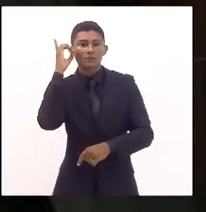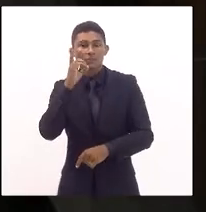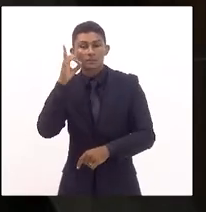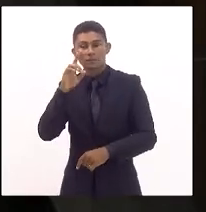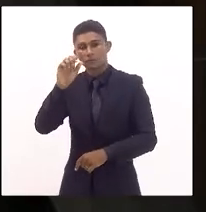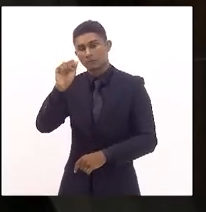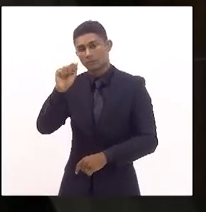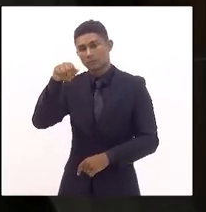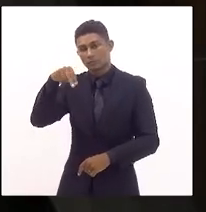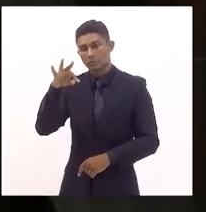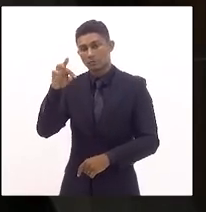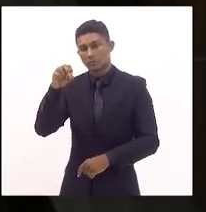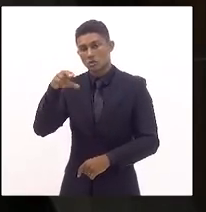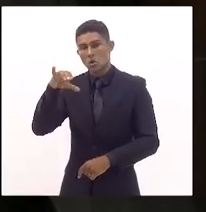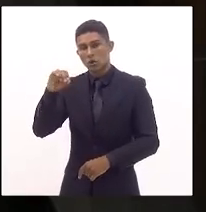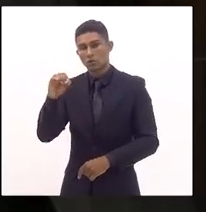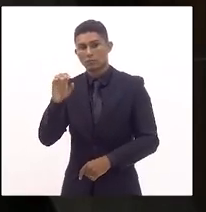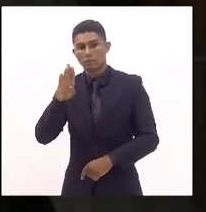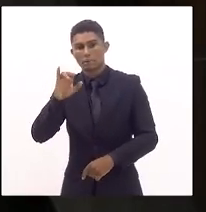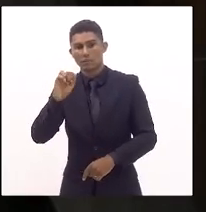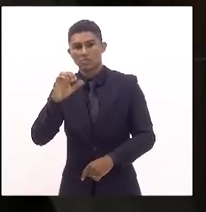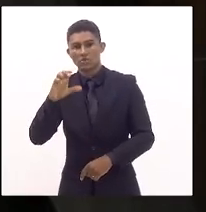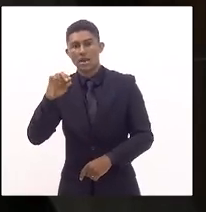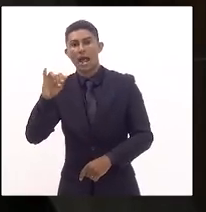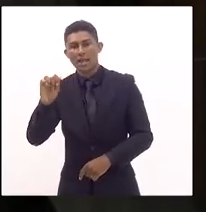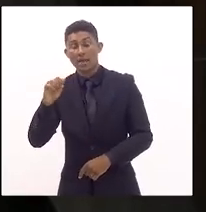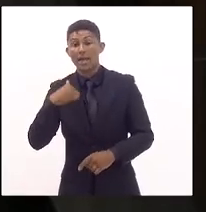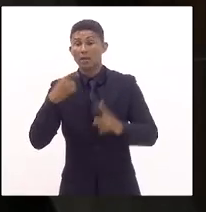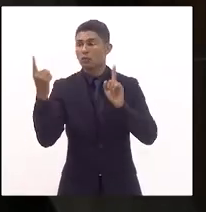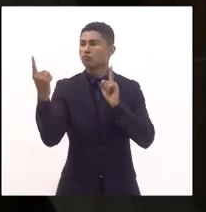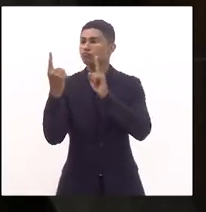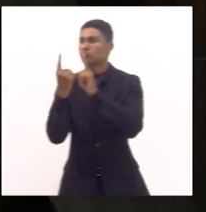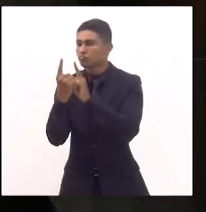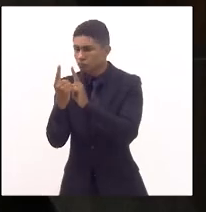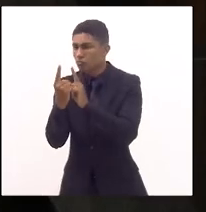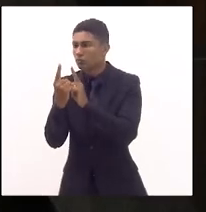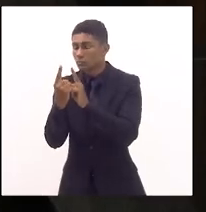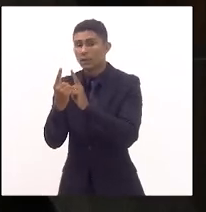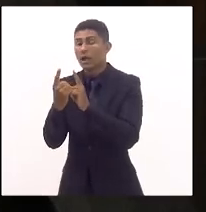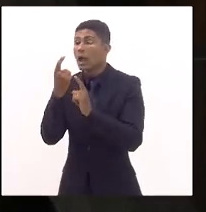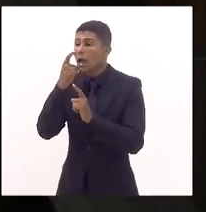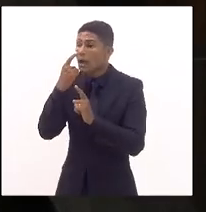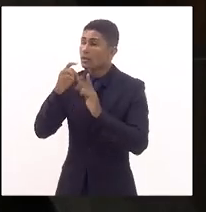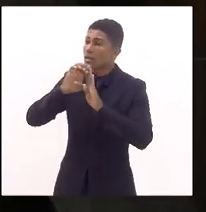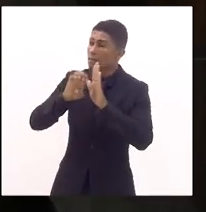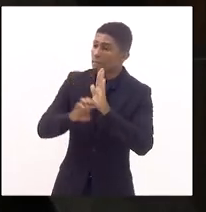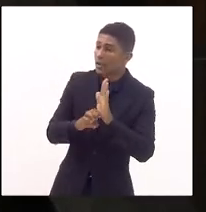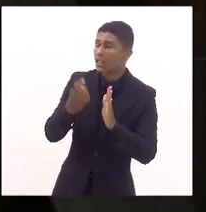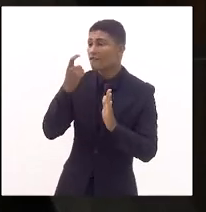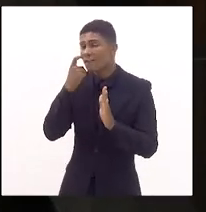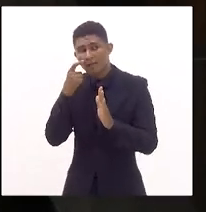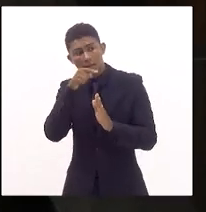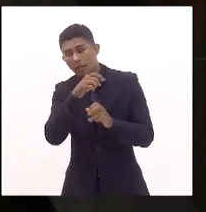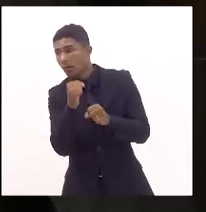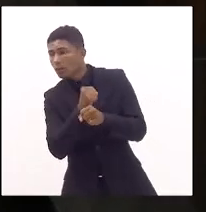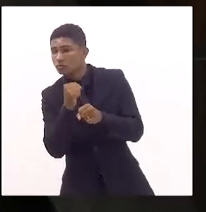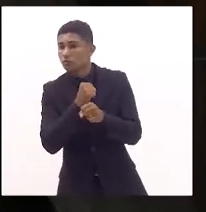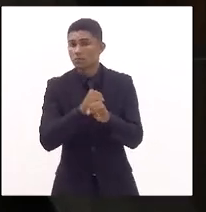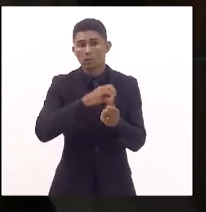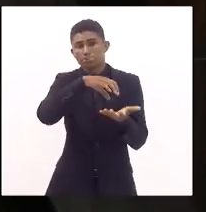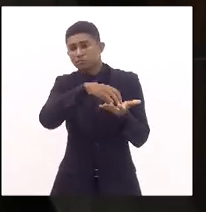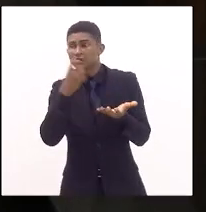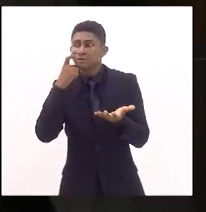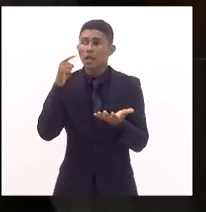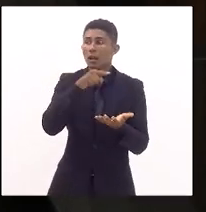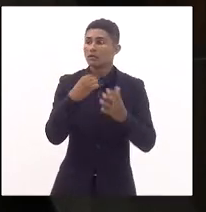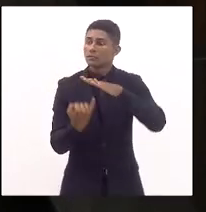Carlos Biscaia, a quem eu procurei pessoalmente para que conseguisse destacar emendas que pudessem viabilizar a construção da sede própria